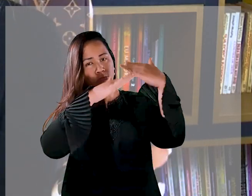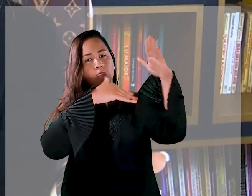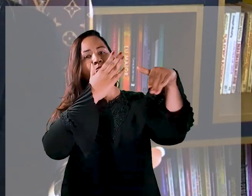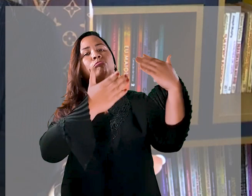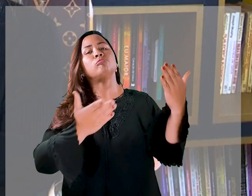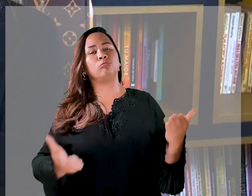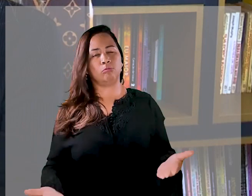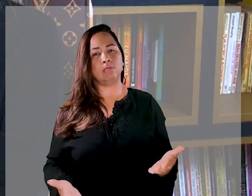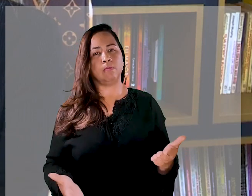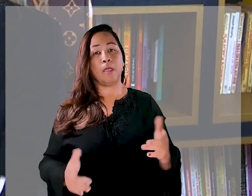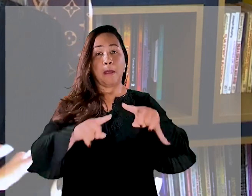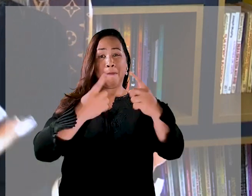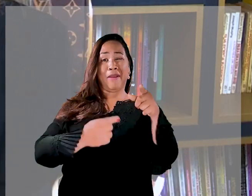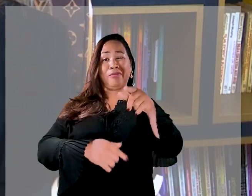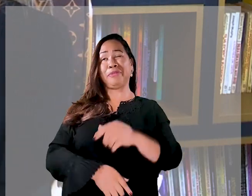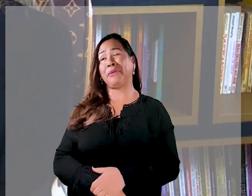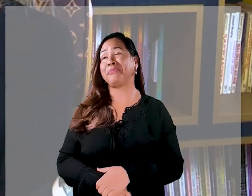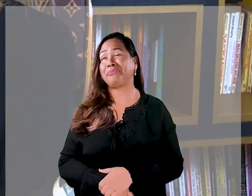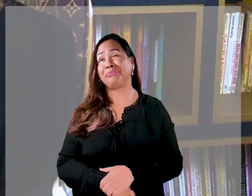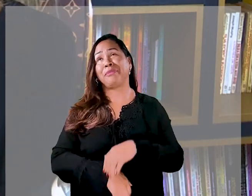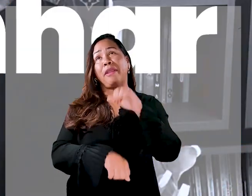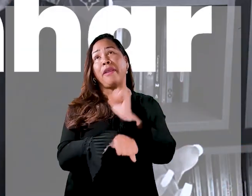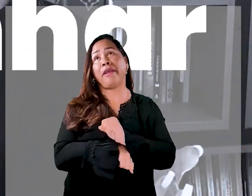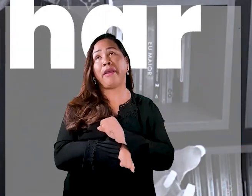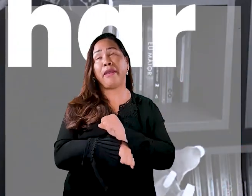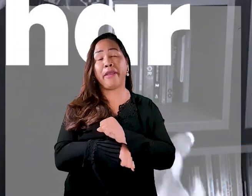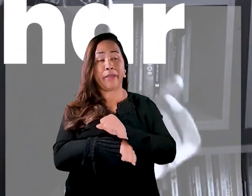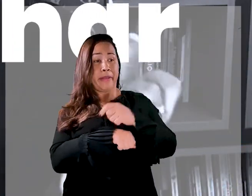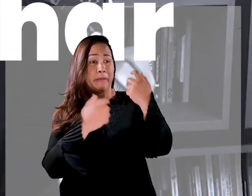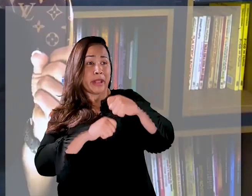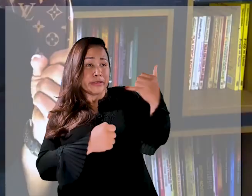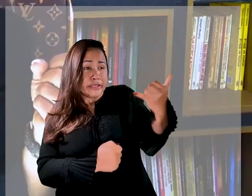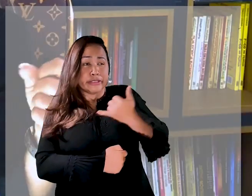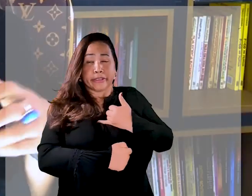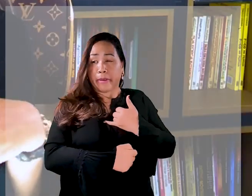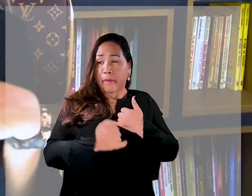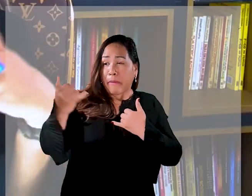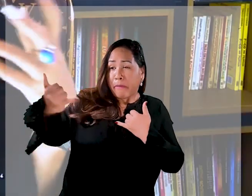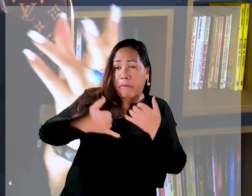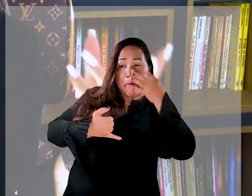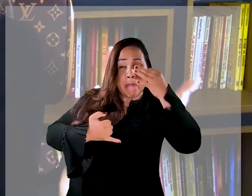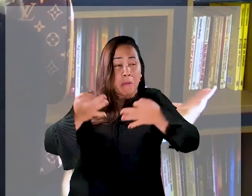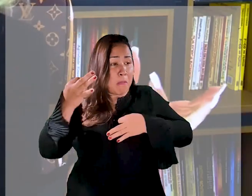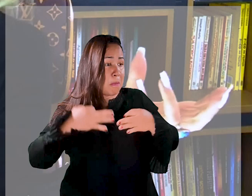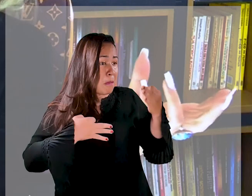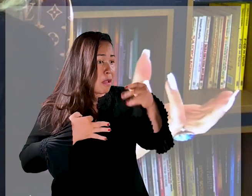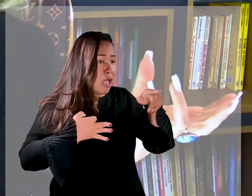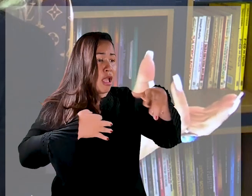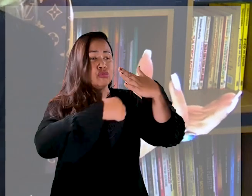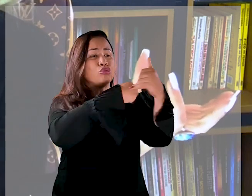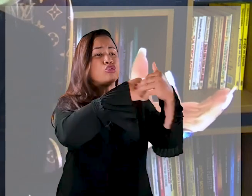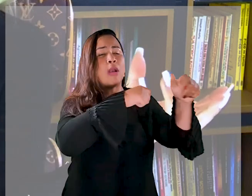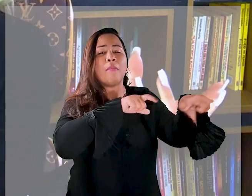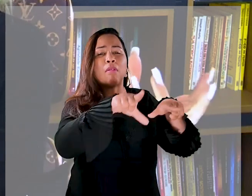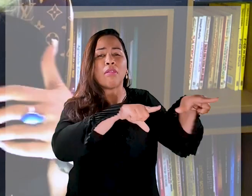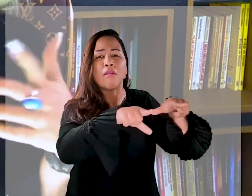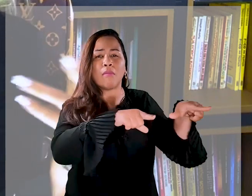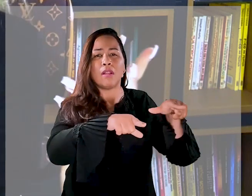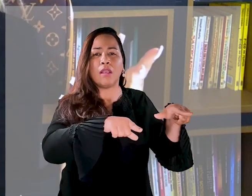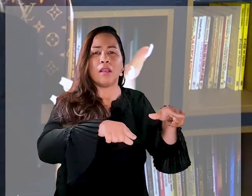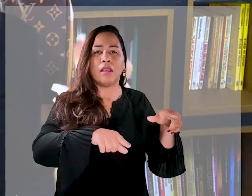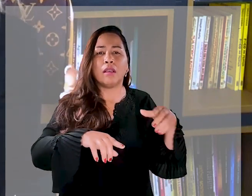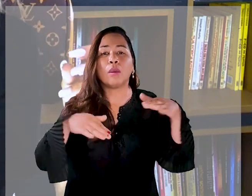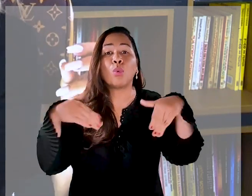validado pelas outras pessoas, elas determinam quanto você vai ganhar. Se você não depende da aprovação do outro, você pega e vai,